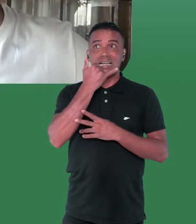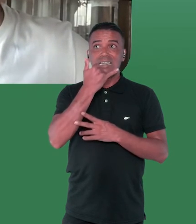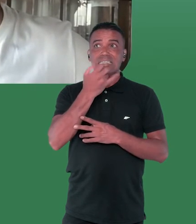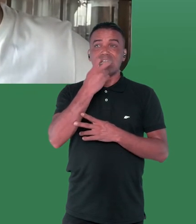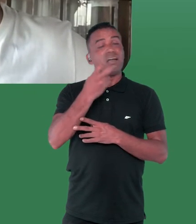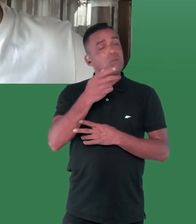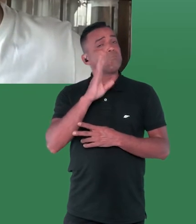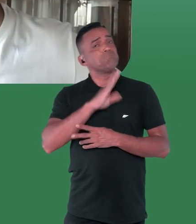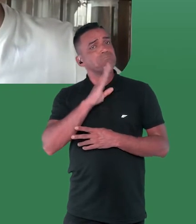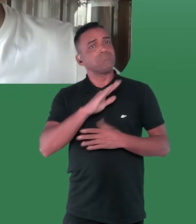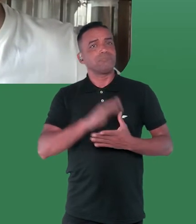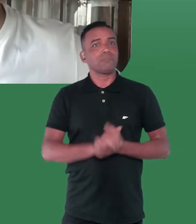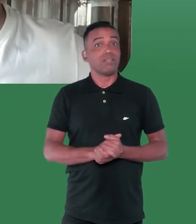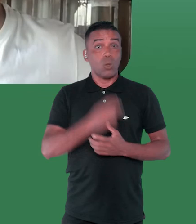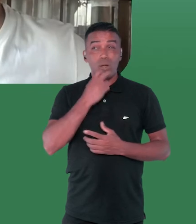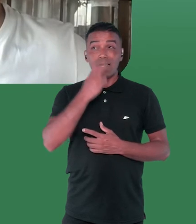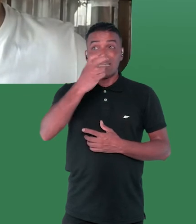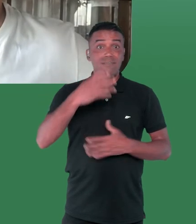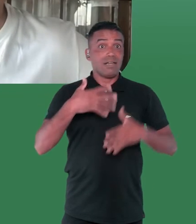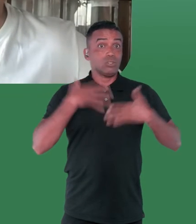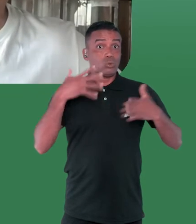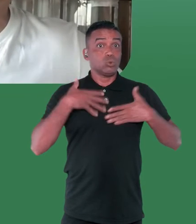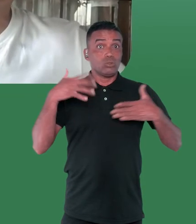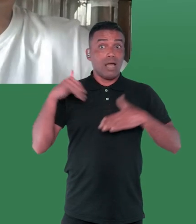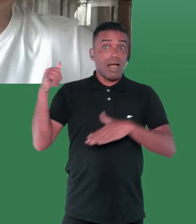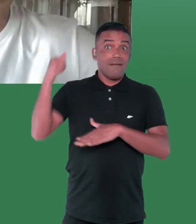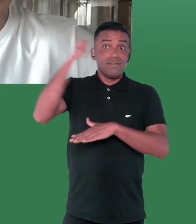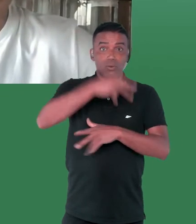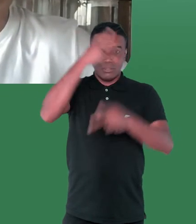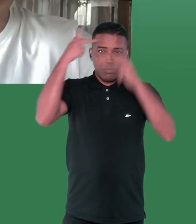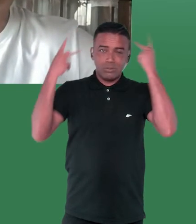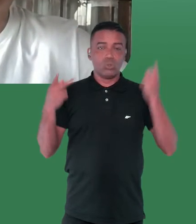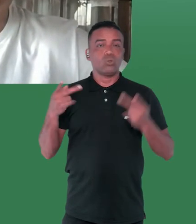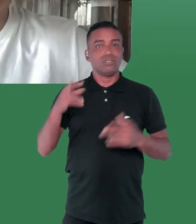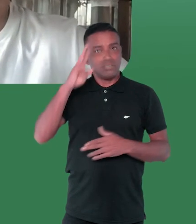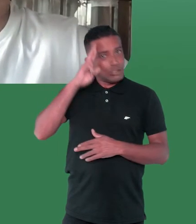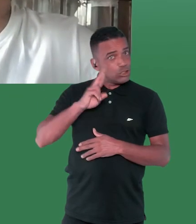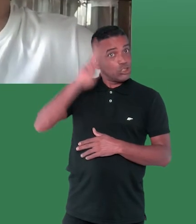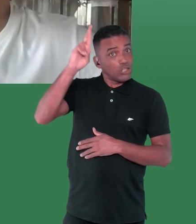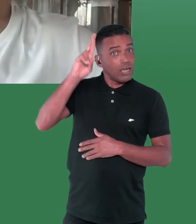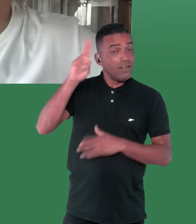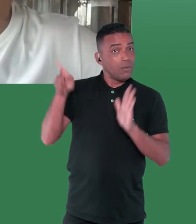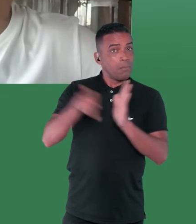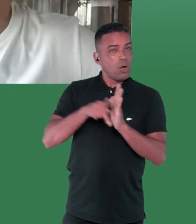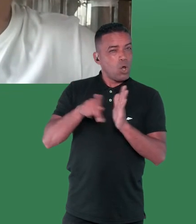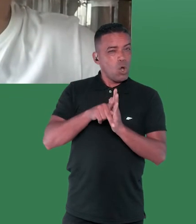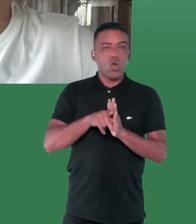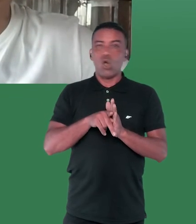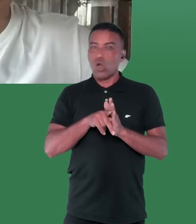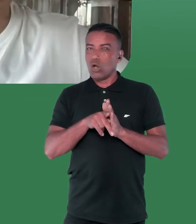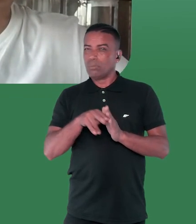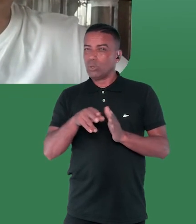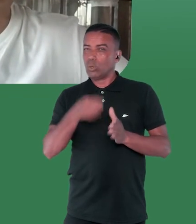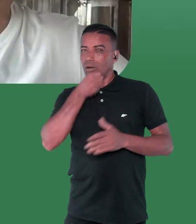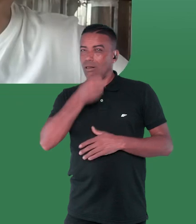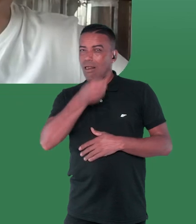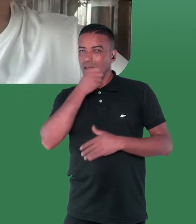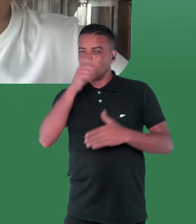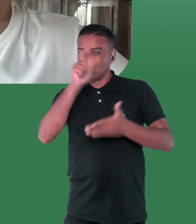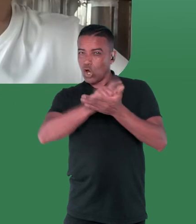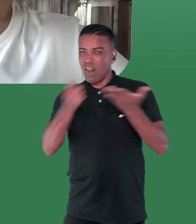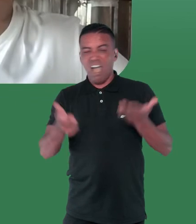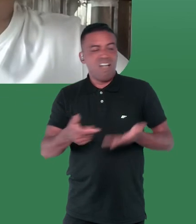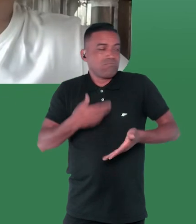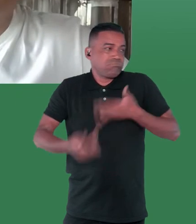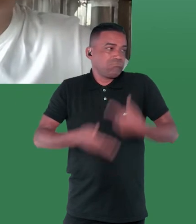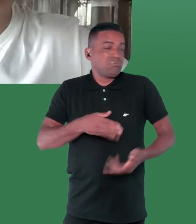forte. Na hora que eu gritar, vai dar um sonzinho legal. Mas se eu gritar, eu vou assustar esse avião todo. E o chefe lá do comitê de imprensa já estava puto comigo por um